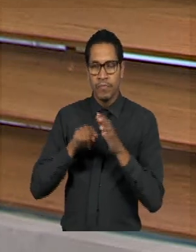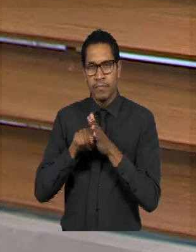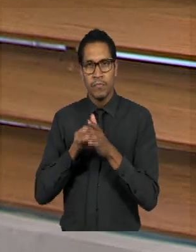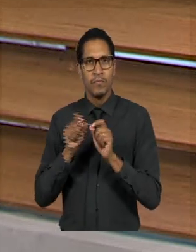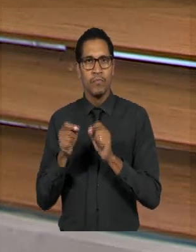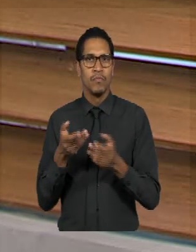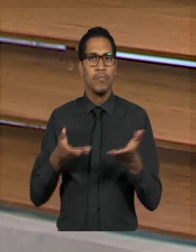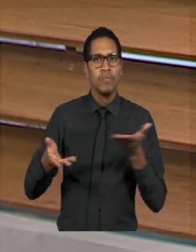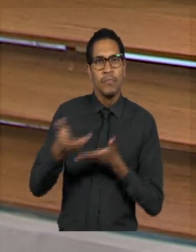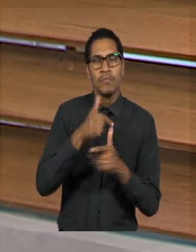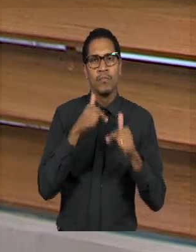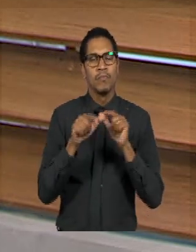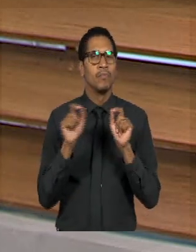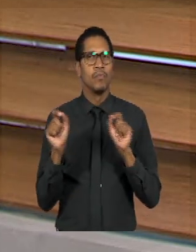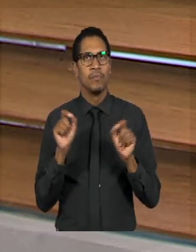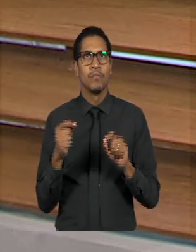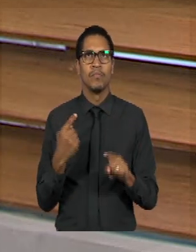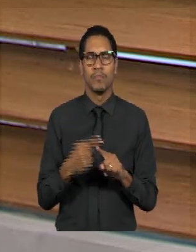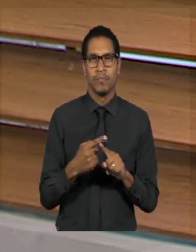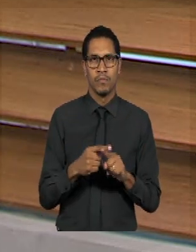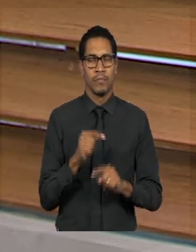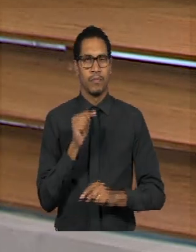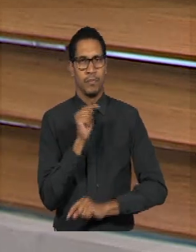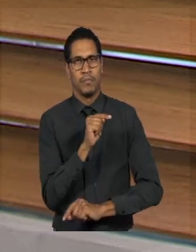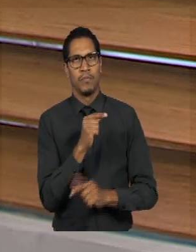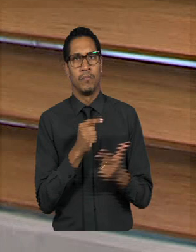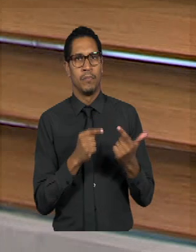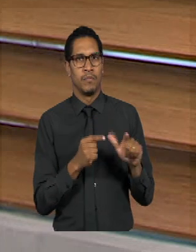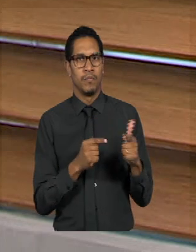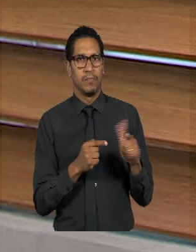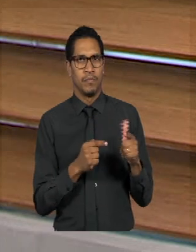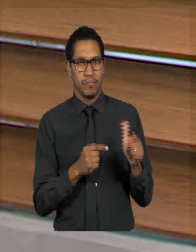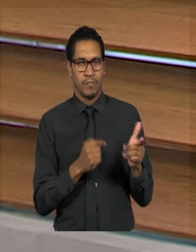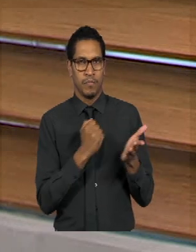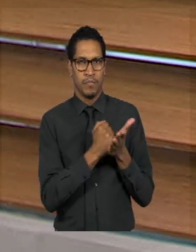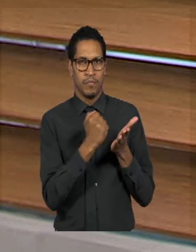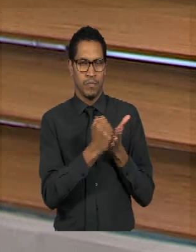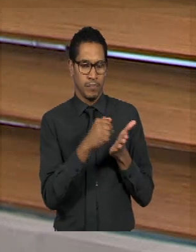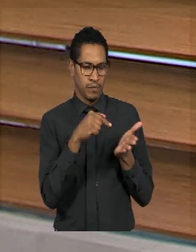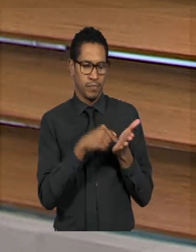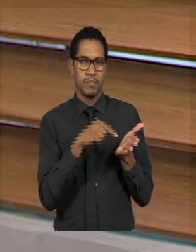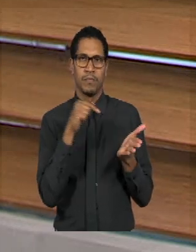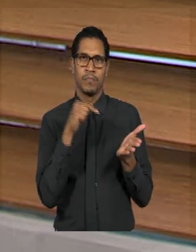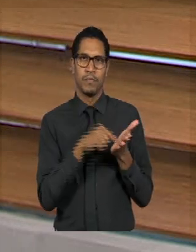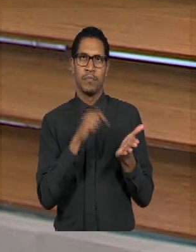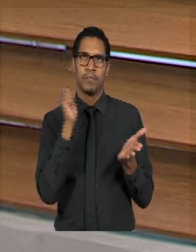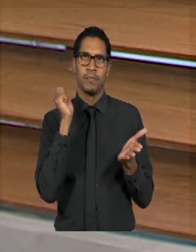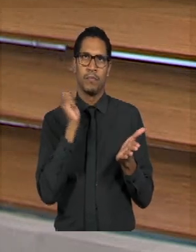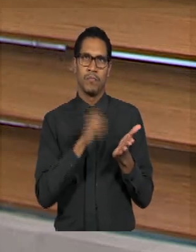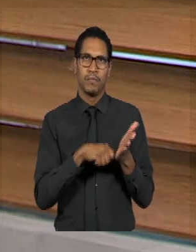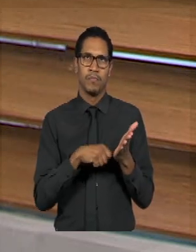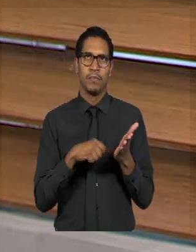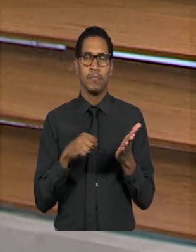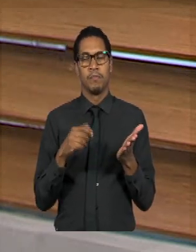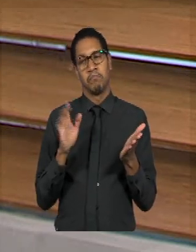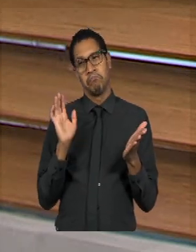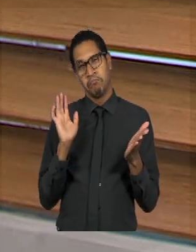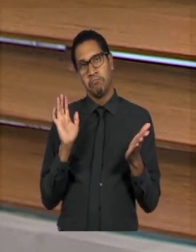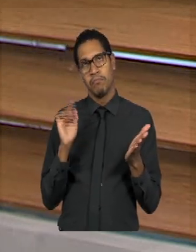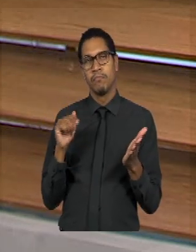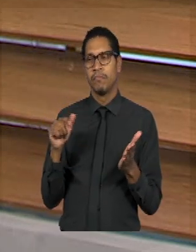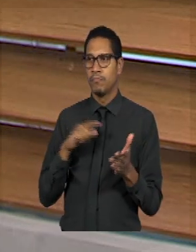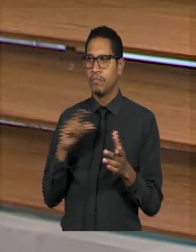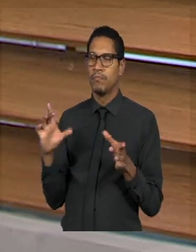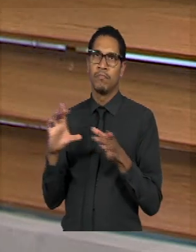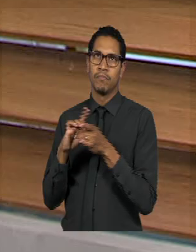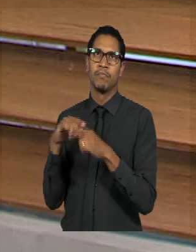relação de trabalho que ele tem. Porque apesar dele não ter a carteira registrada, ele pode não ter a carteira registrada, mas ele tem